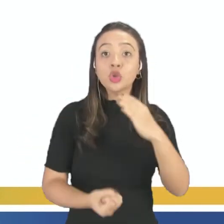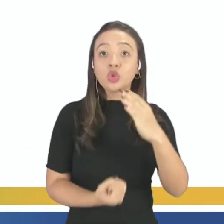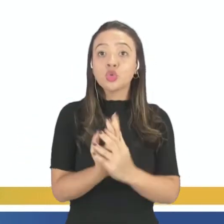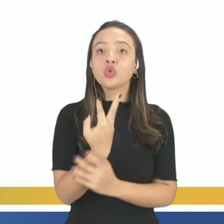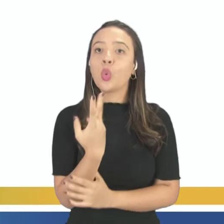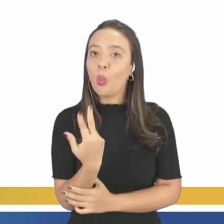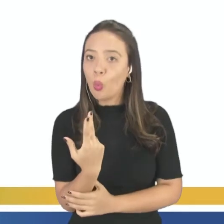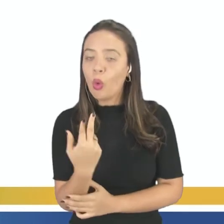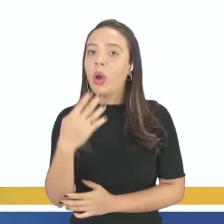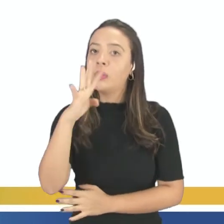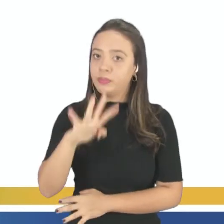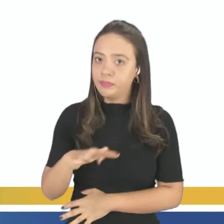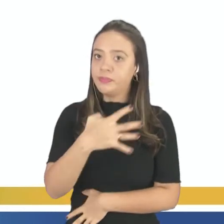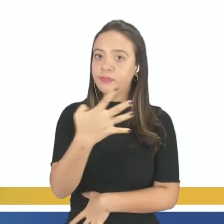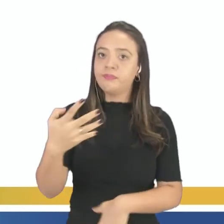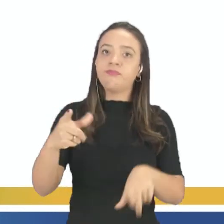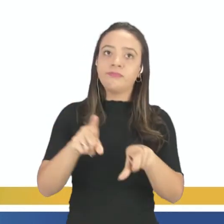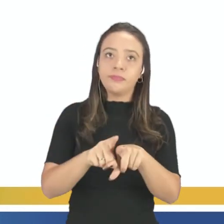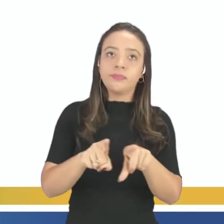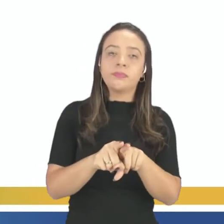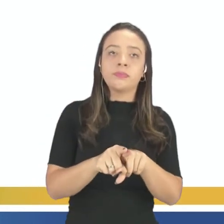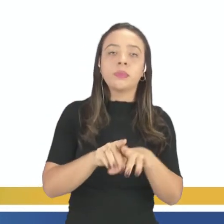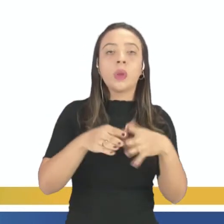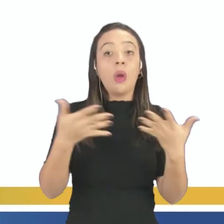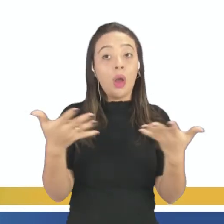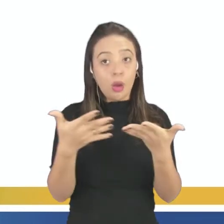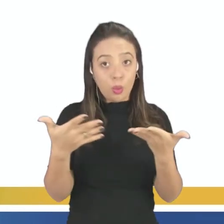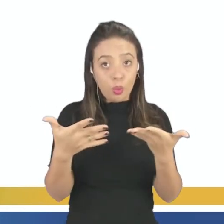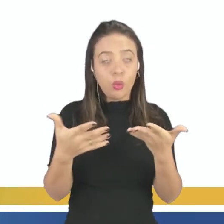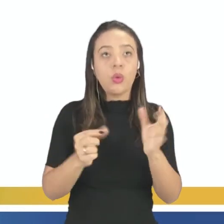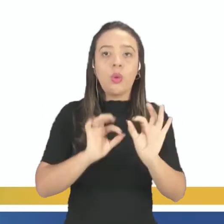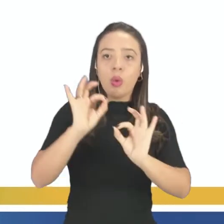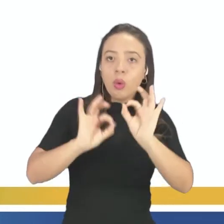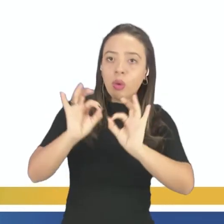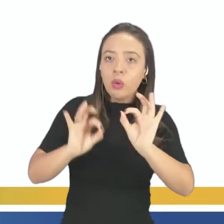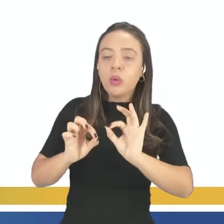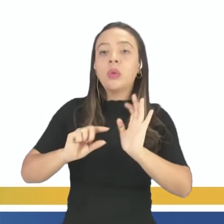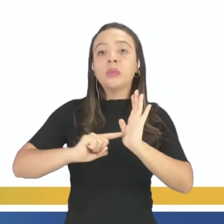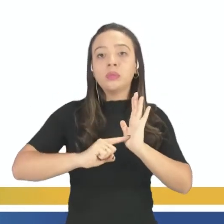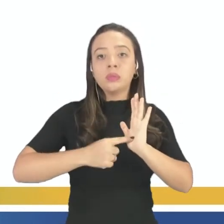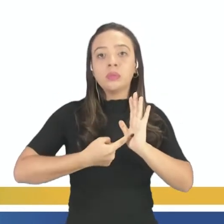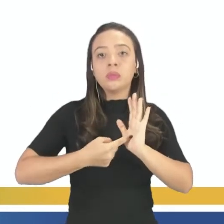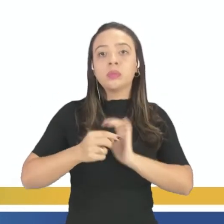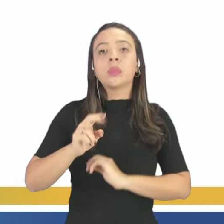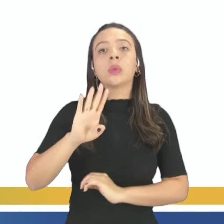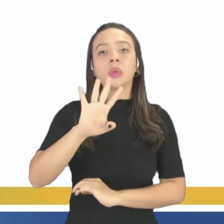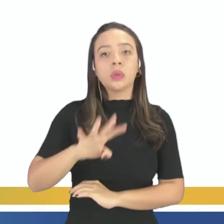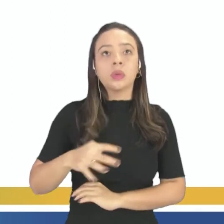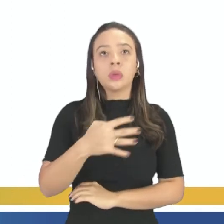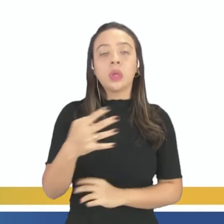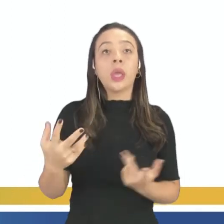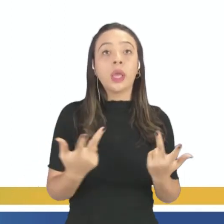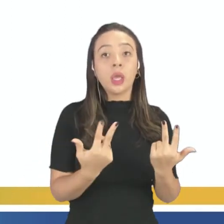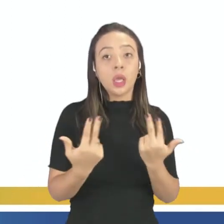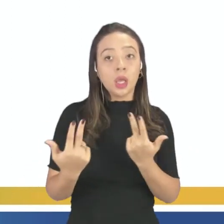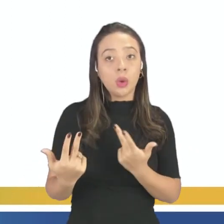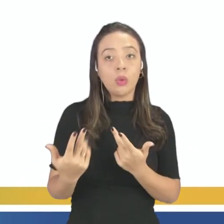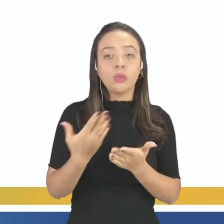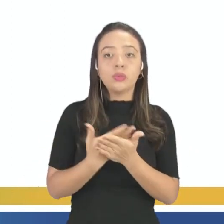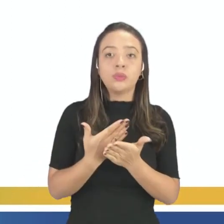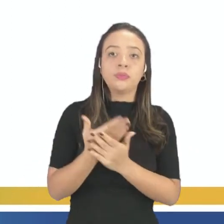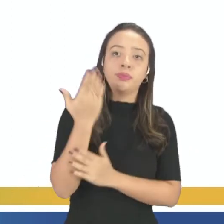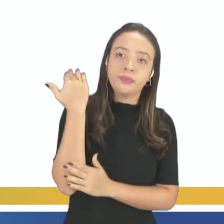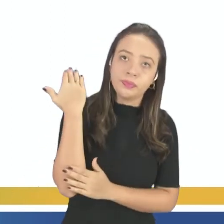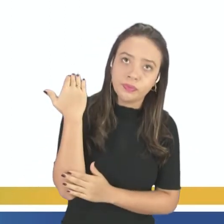igualdade. E aí nós vamos operacionalizar essa multiplicação de matrizes conforme foi trabalhado nas aulas